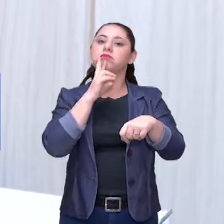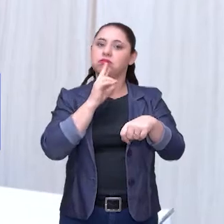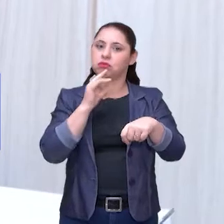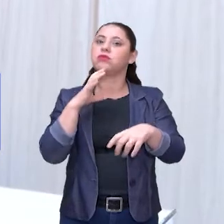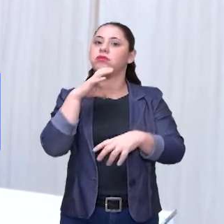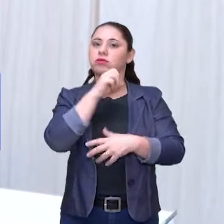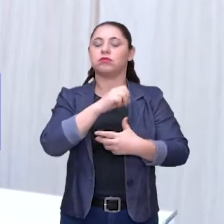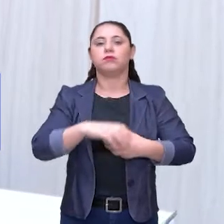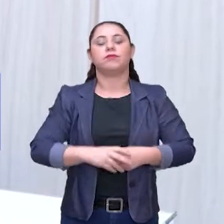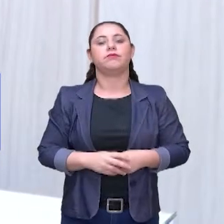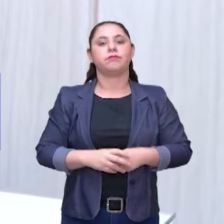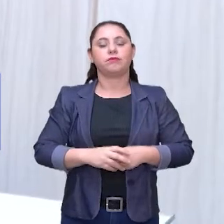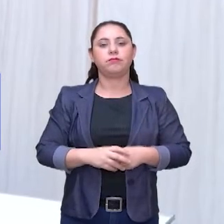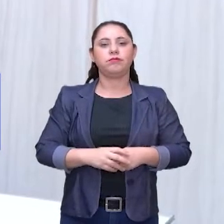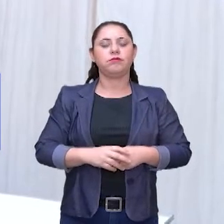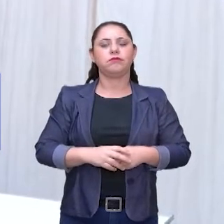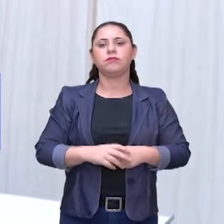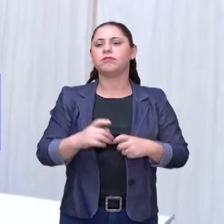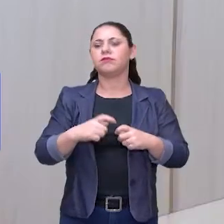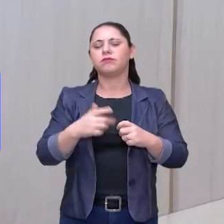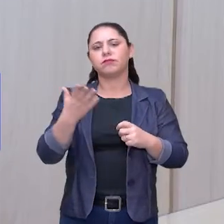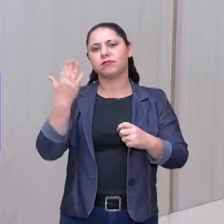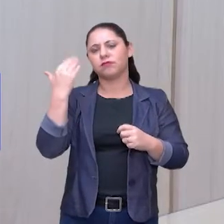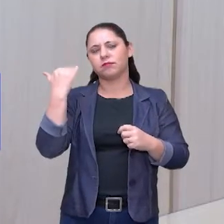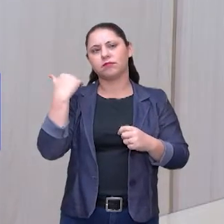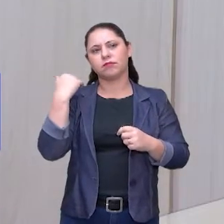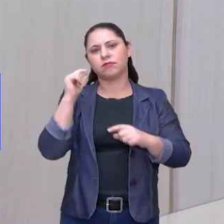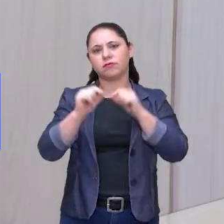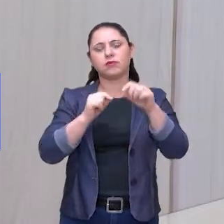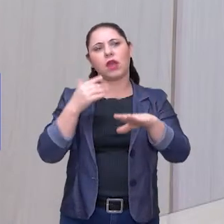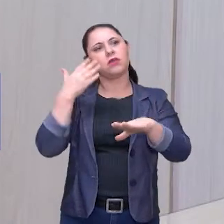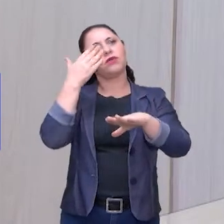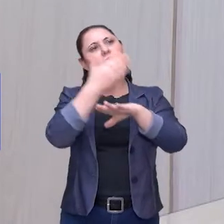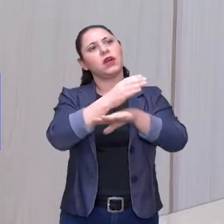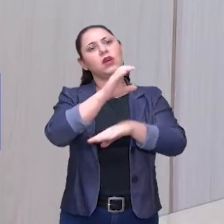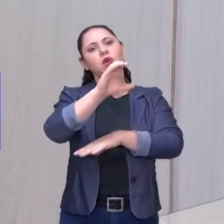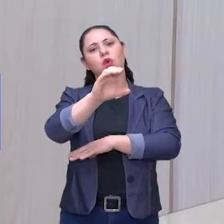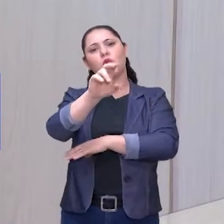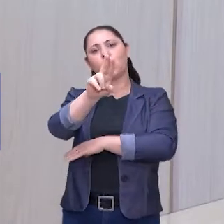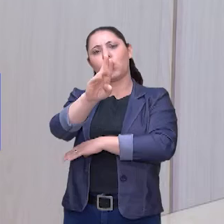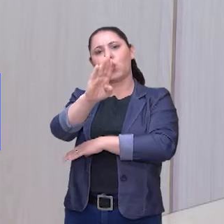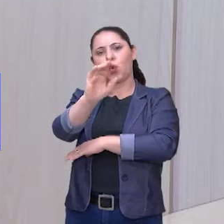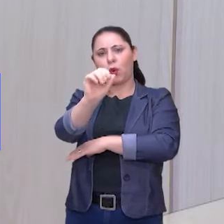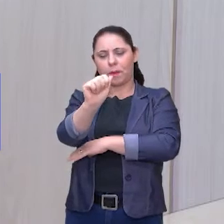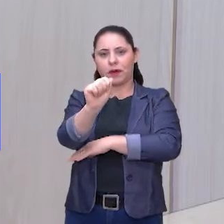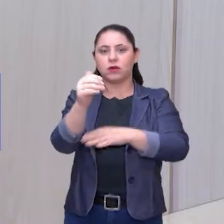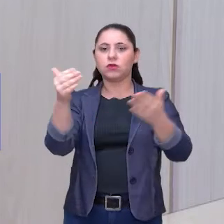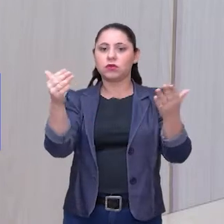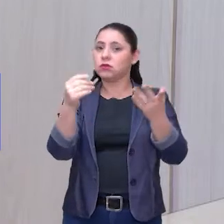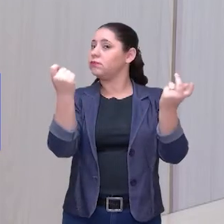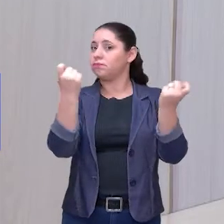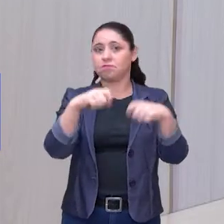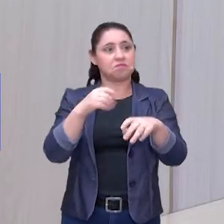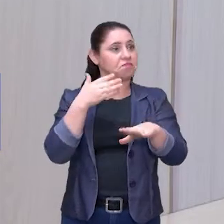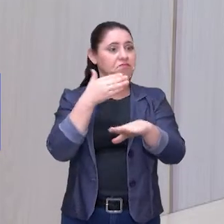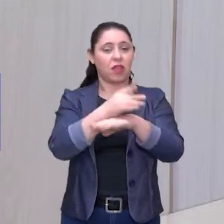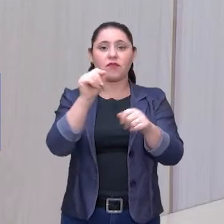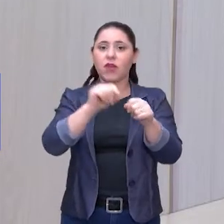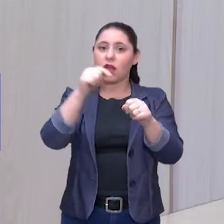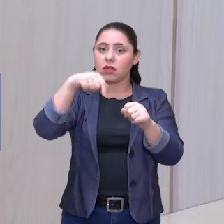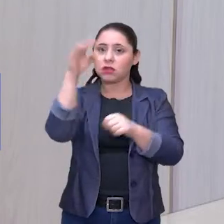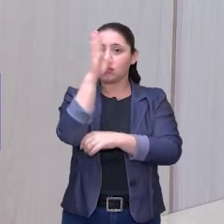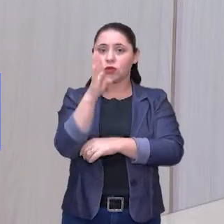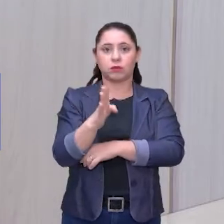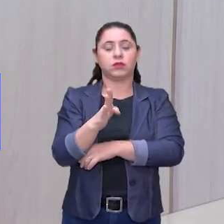a gente consegue ter uma resposta interessante também. Doutor, e antigamente muita gente ia para Cuba, né, fazer esses tratamentos